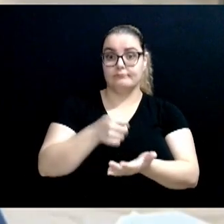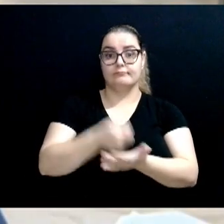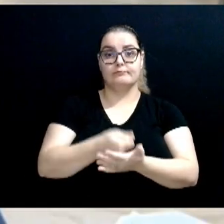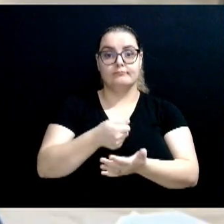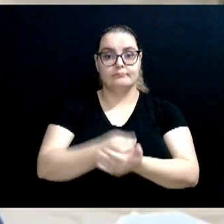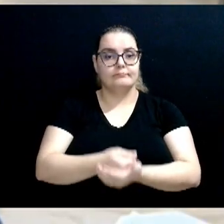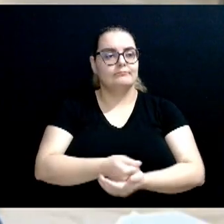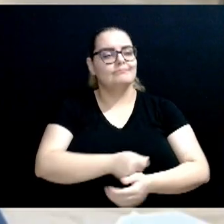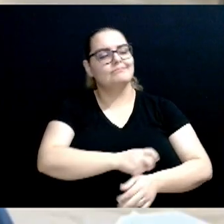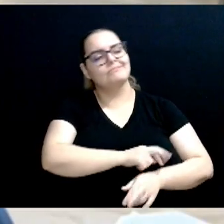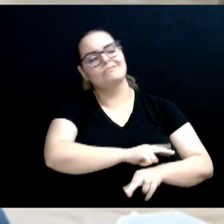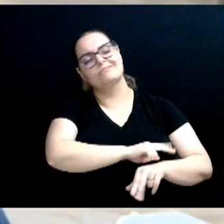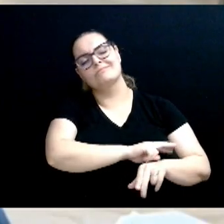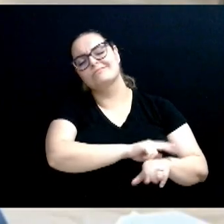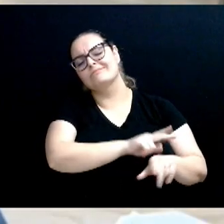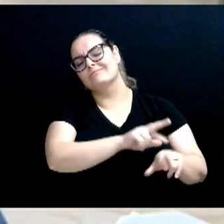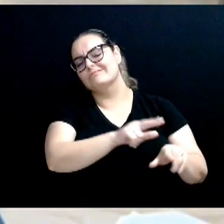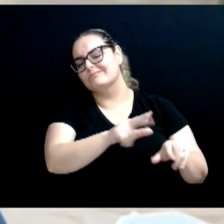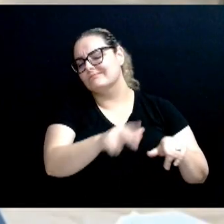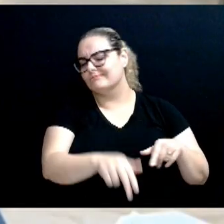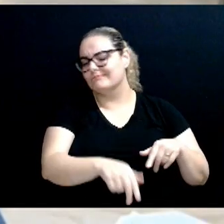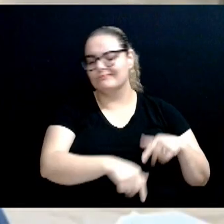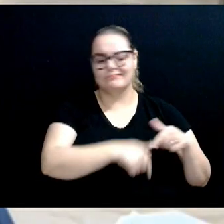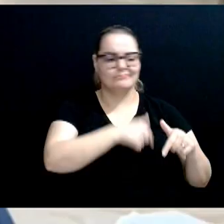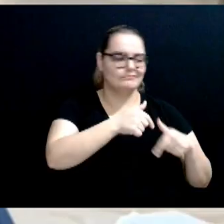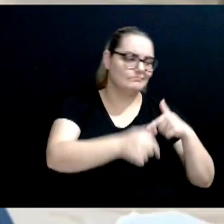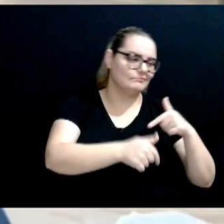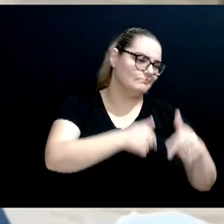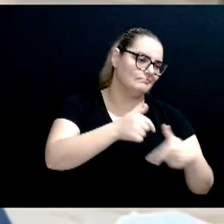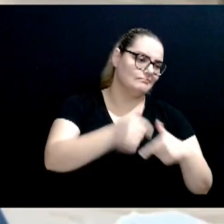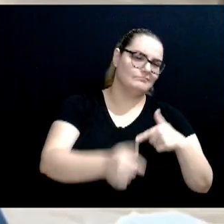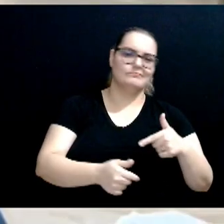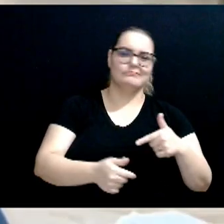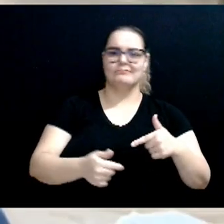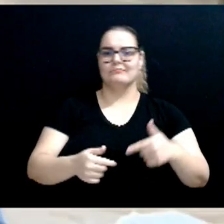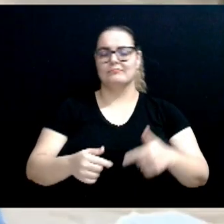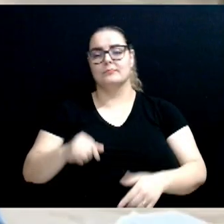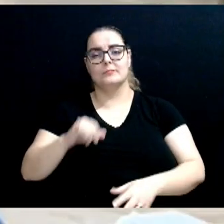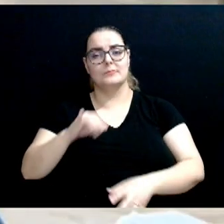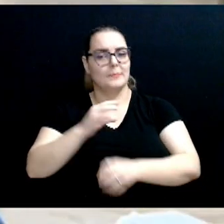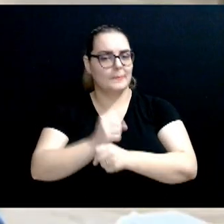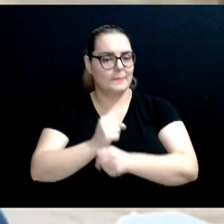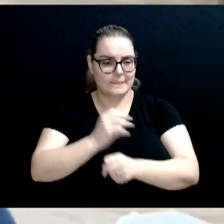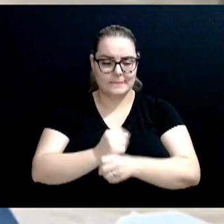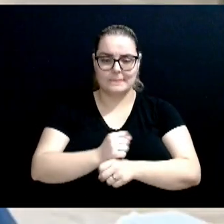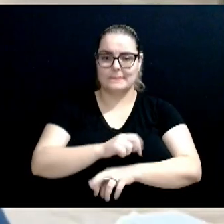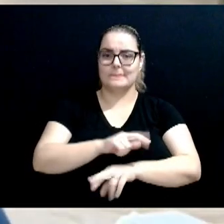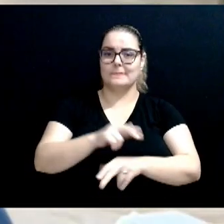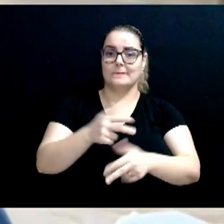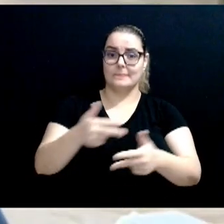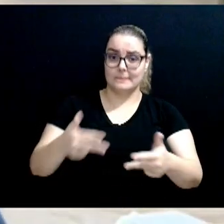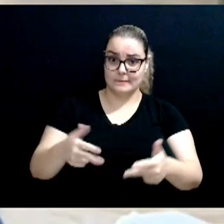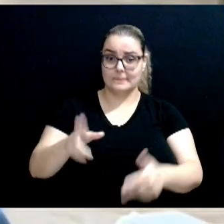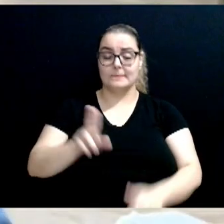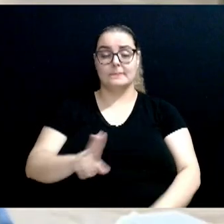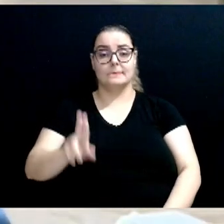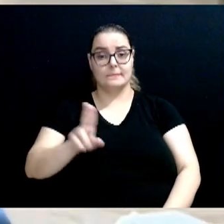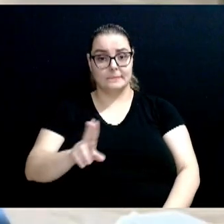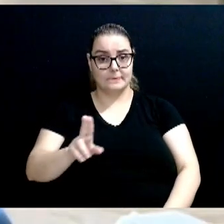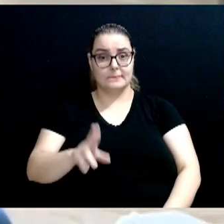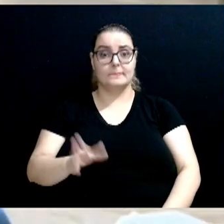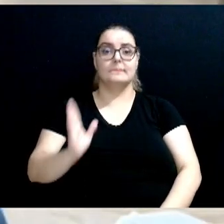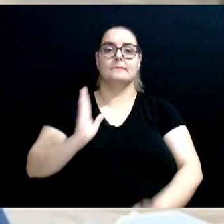de intervenções, inventários, são muitos instrumentos que a gente precisa usar para chegar a